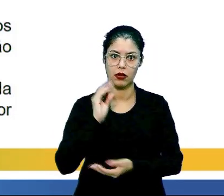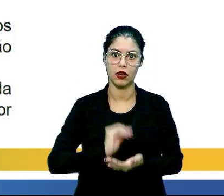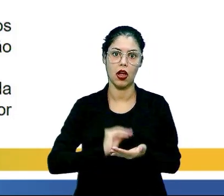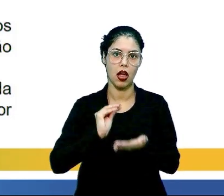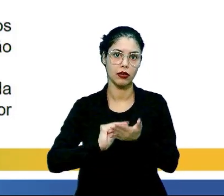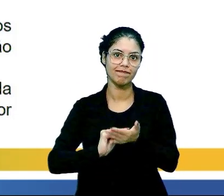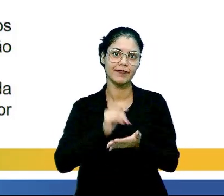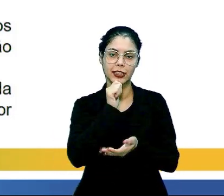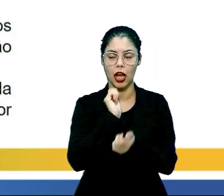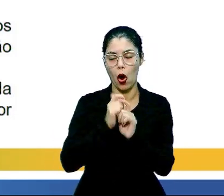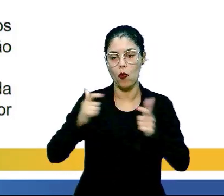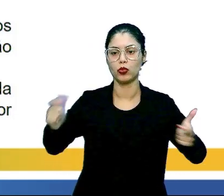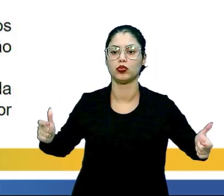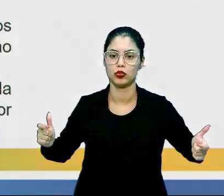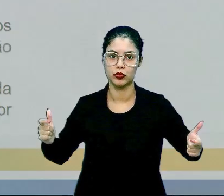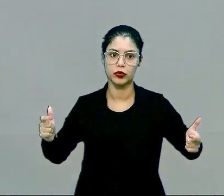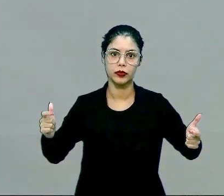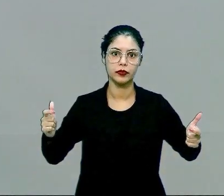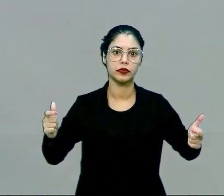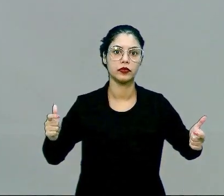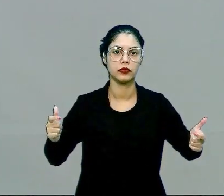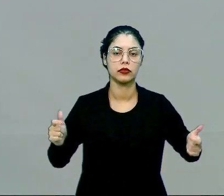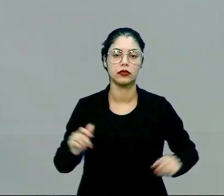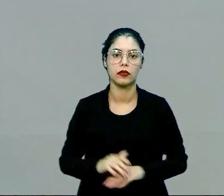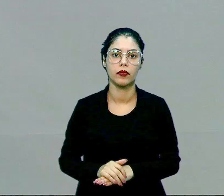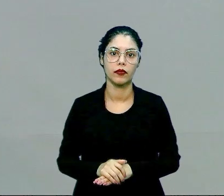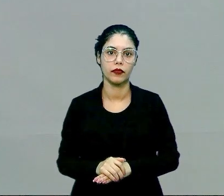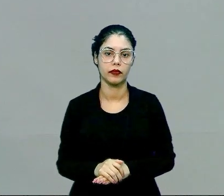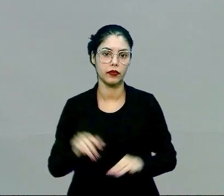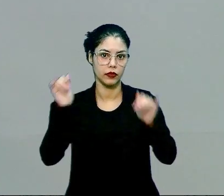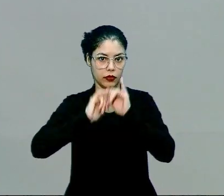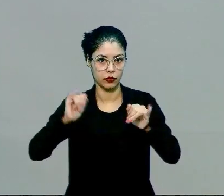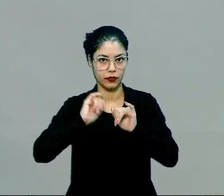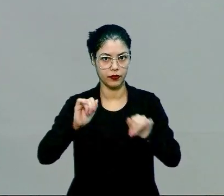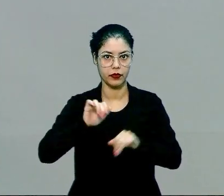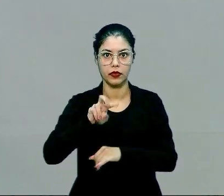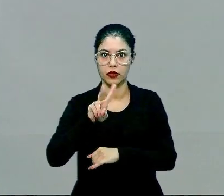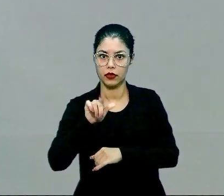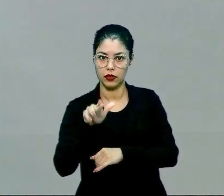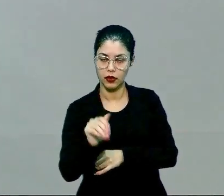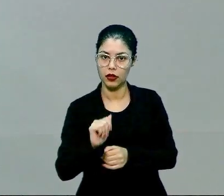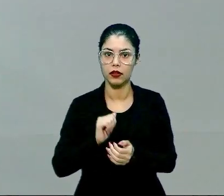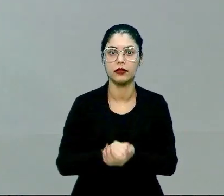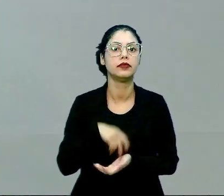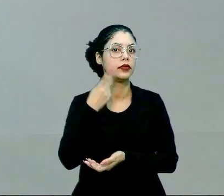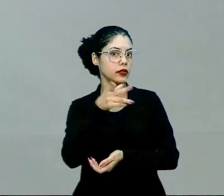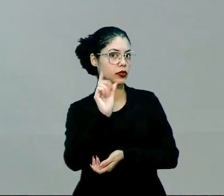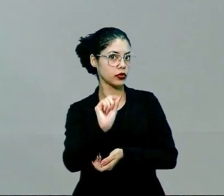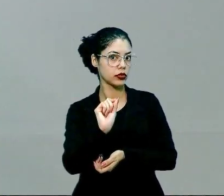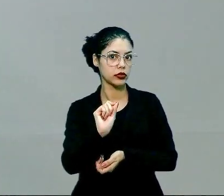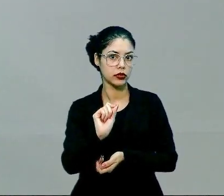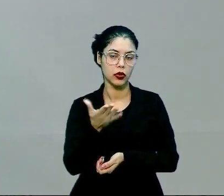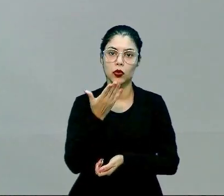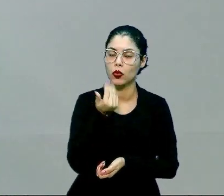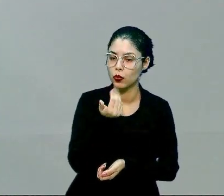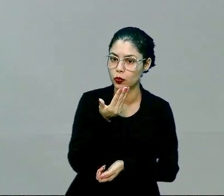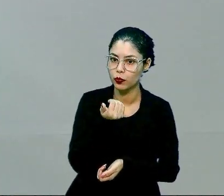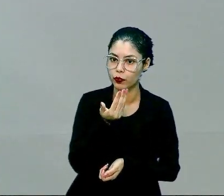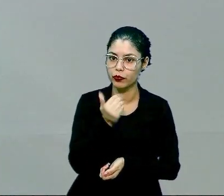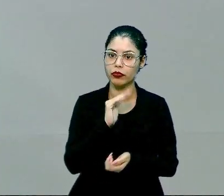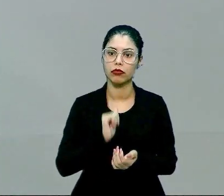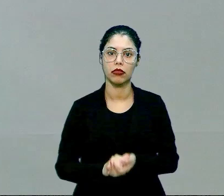para causar o aumento de peso. Então, ficou uma informação vaga, mas a gente está falando ali sobre